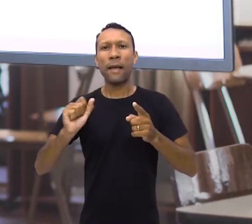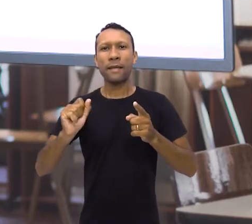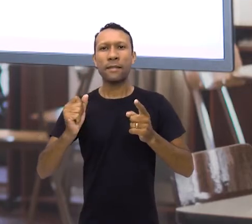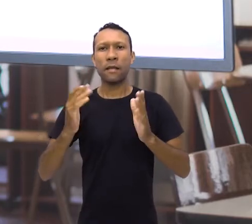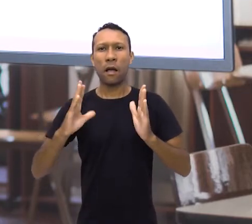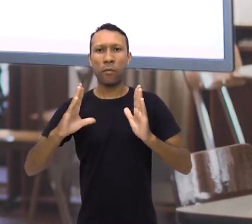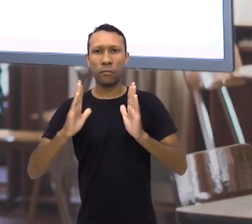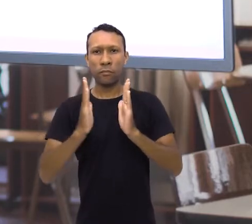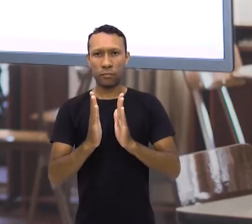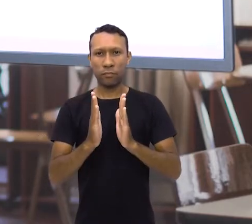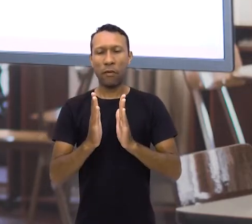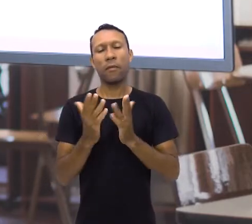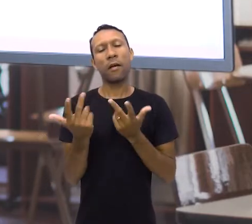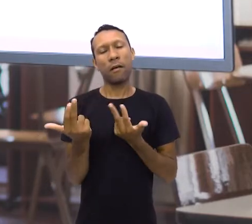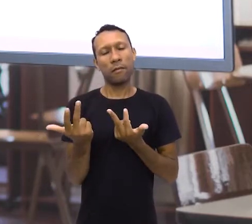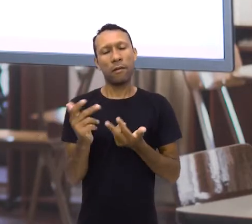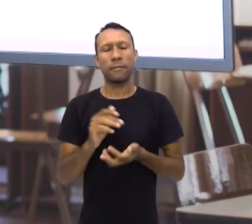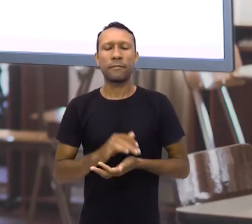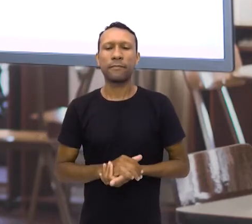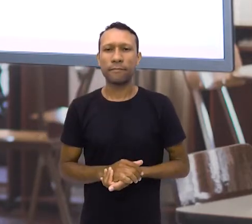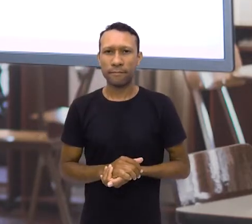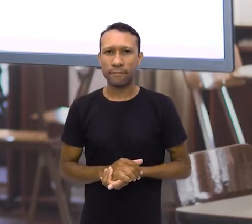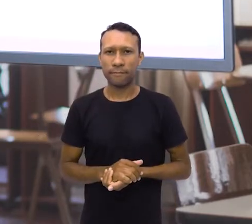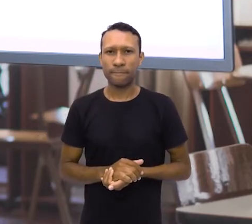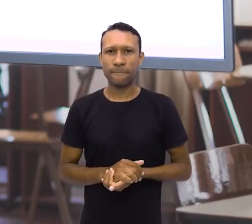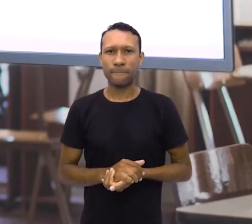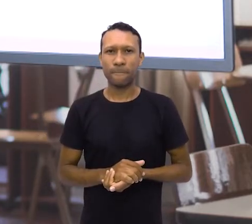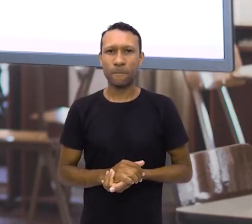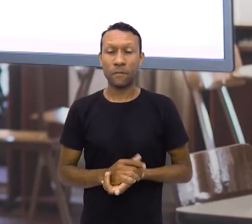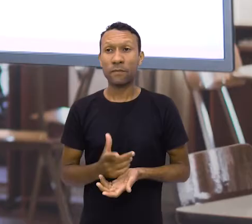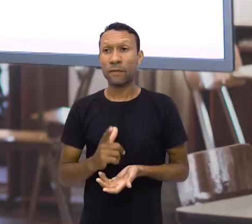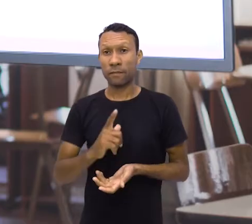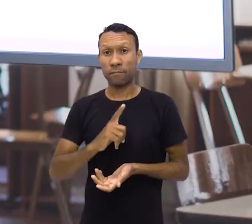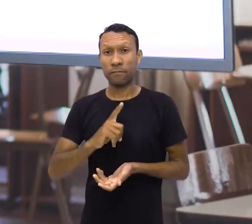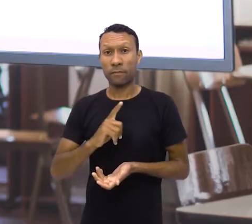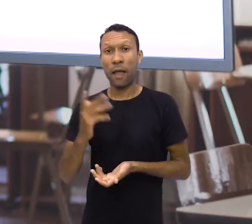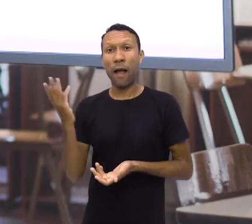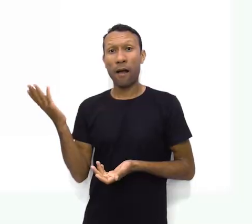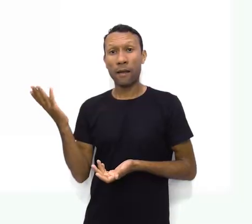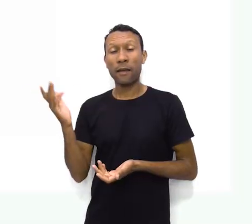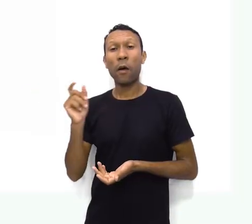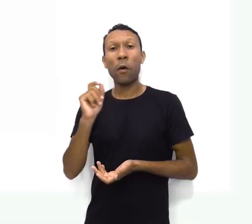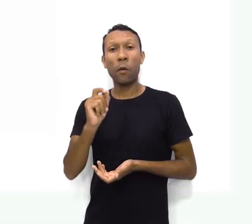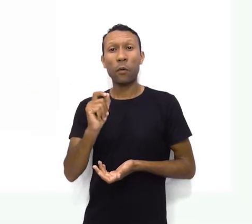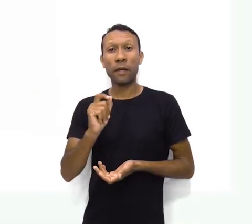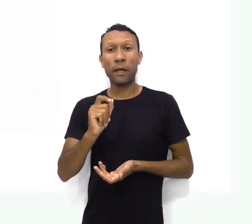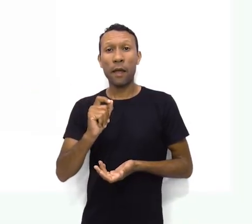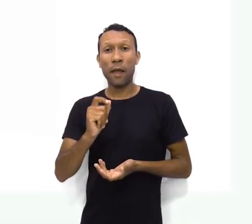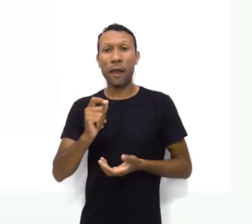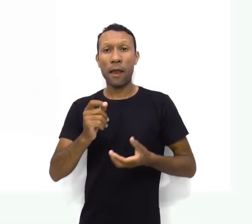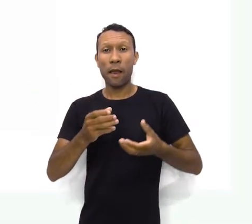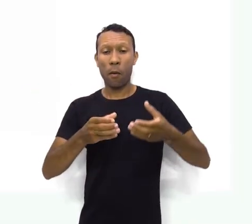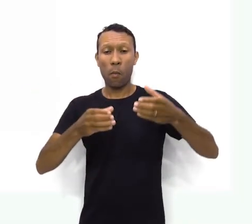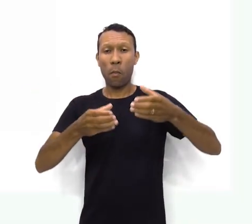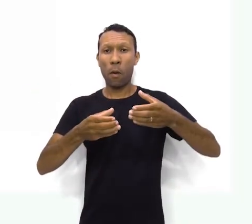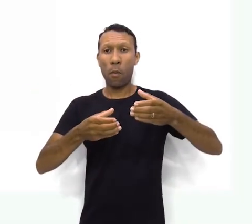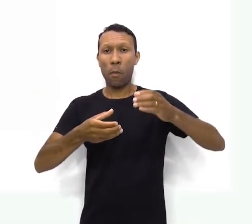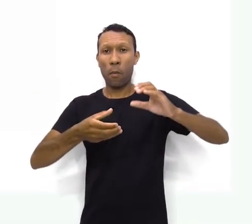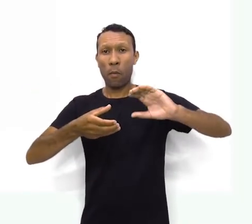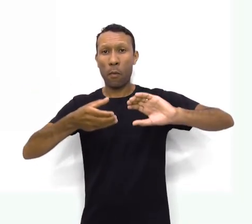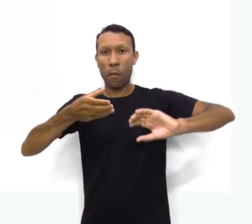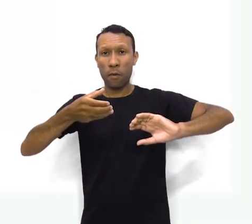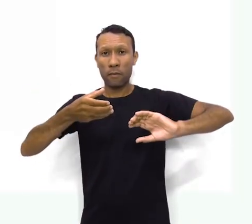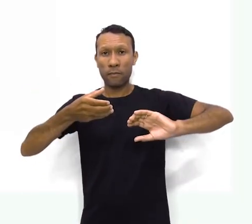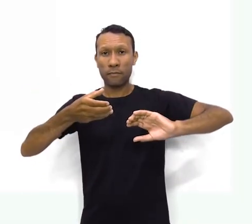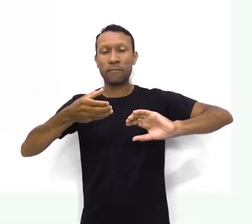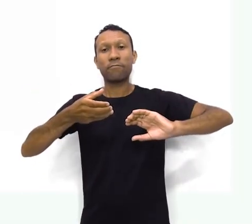outra, fica exatamente igual. Aqui, uma está para cima e a outra